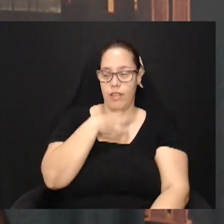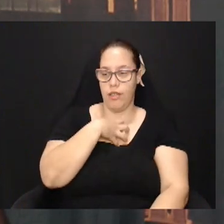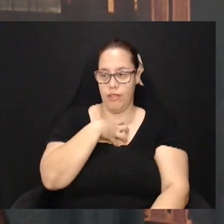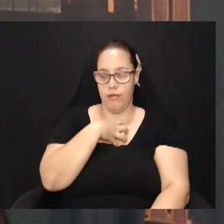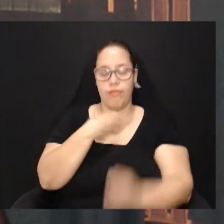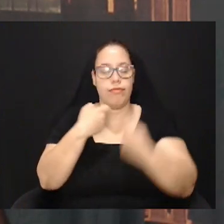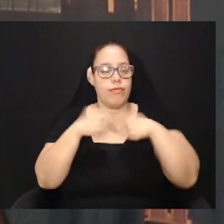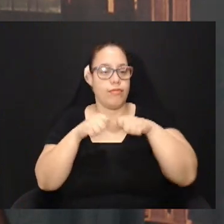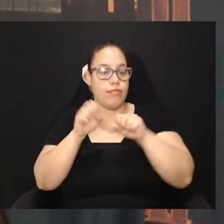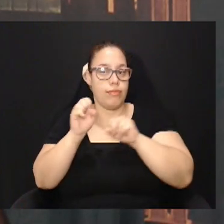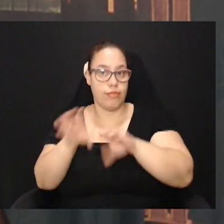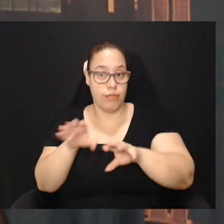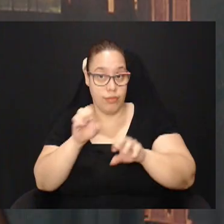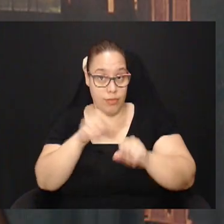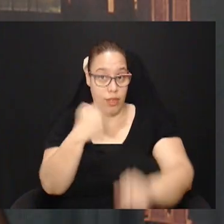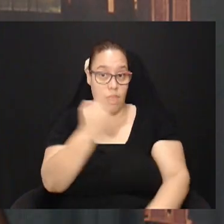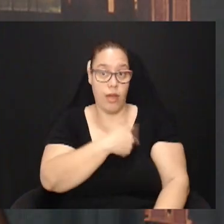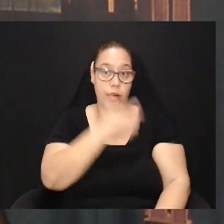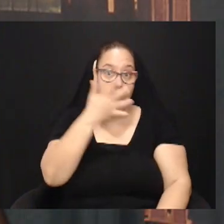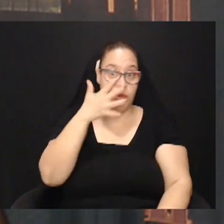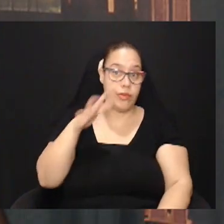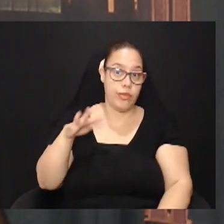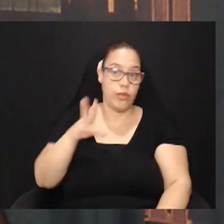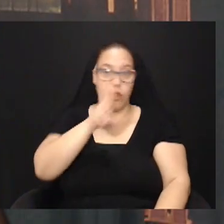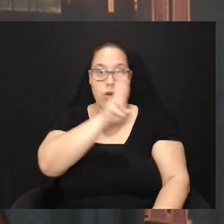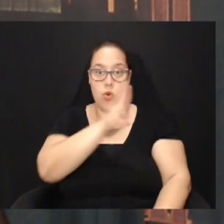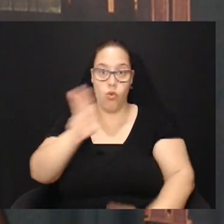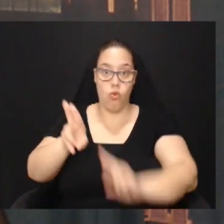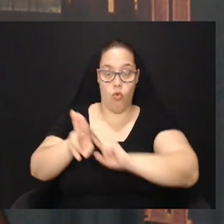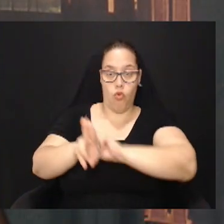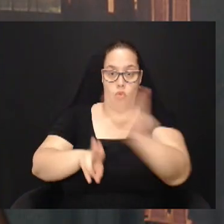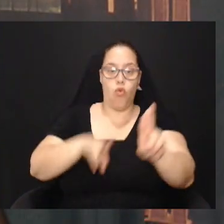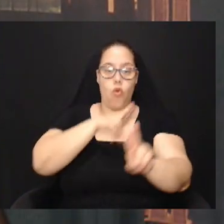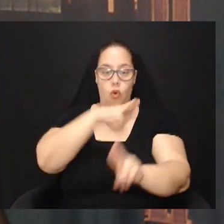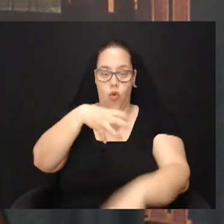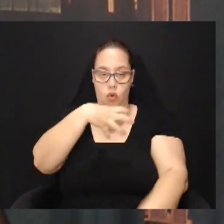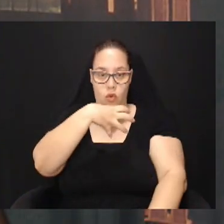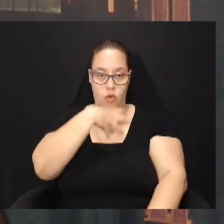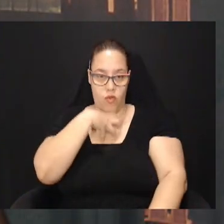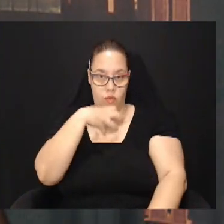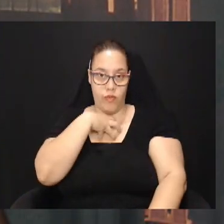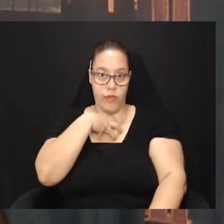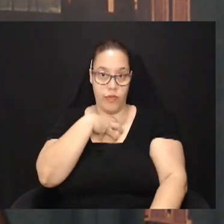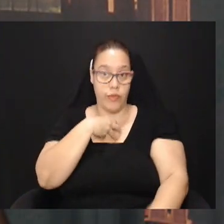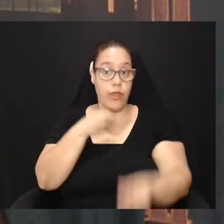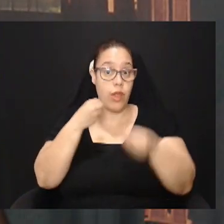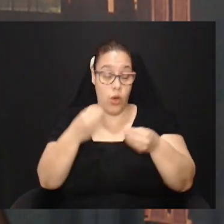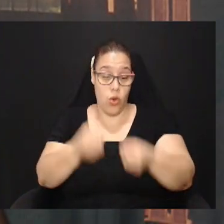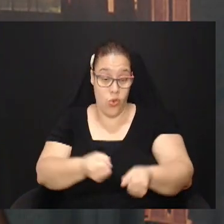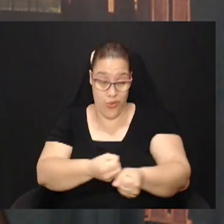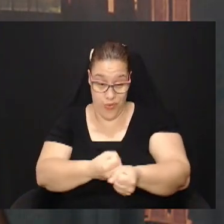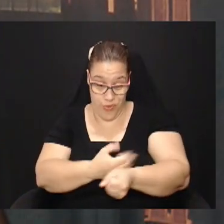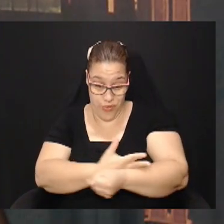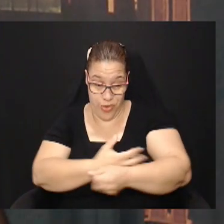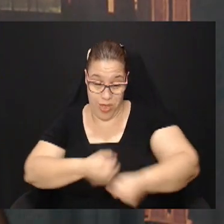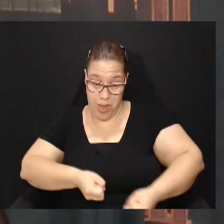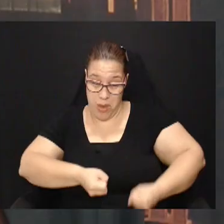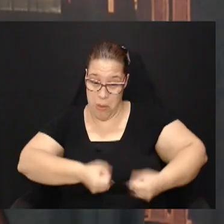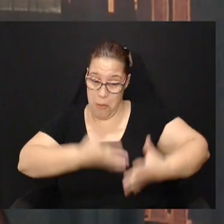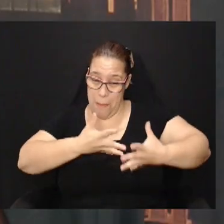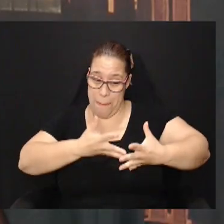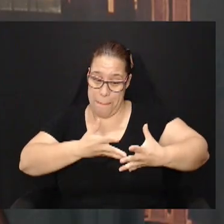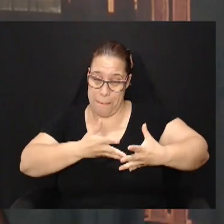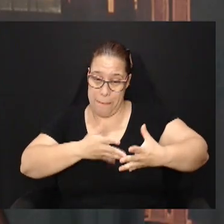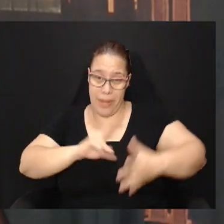ensinar às nossas crianças o nome dos sentimentos, para elas também saberem como expressar, a hora que expressar e a consequência de